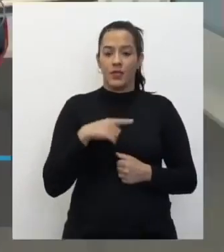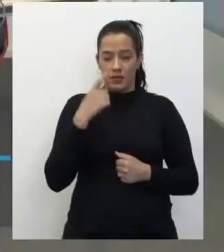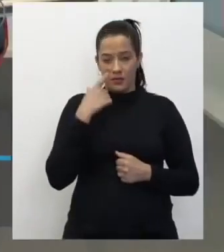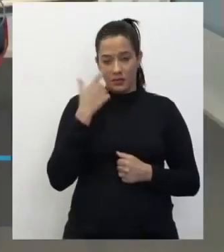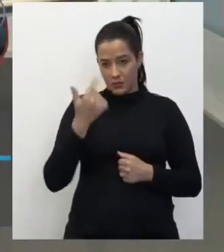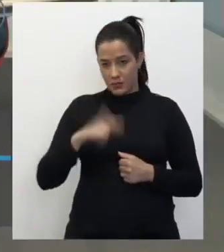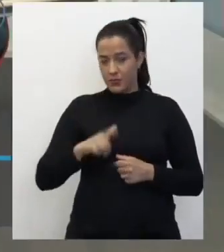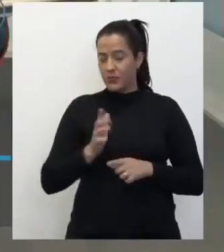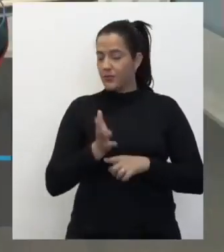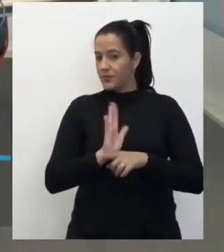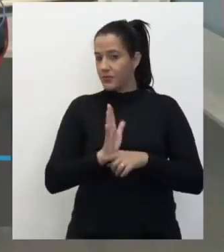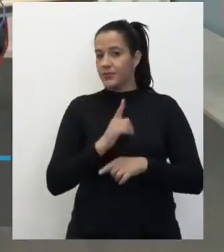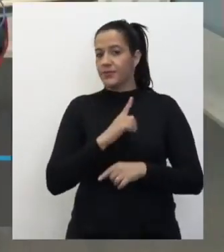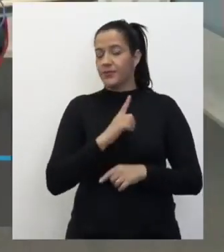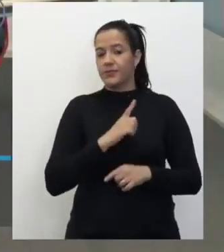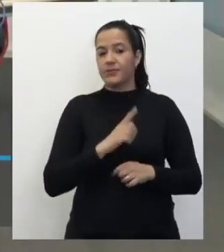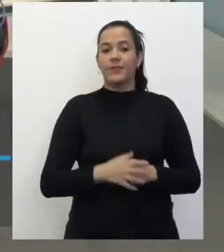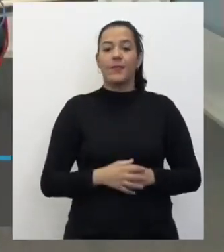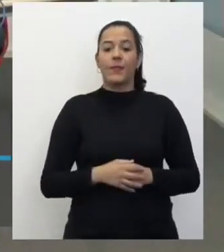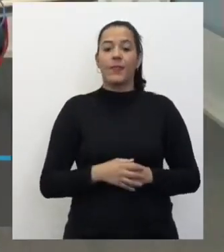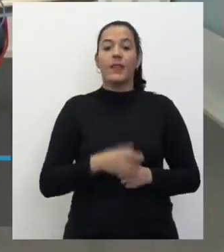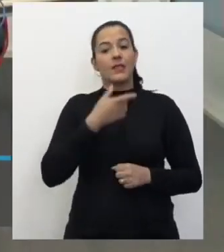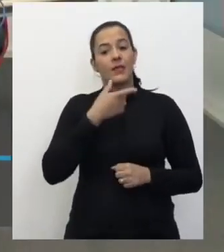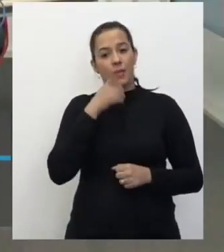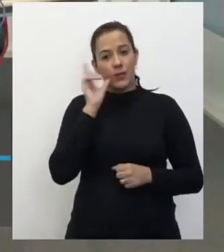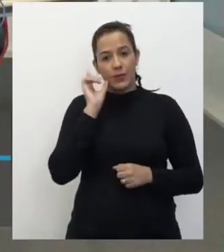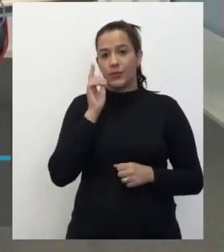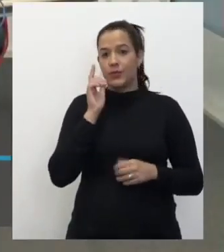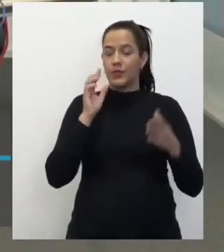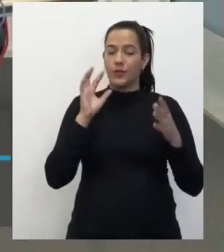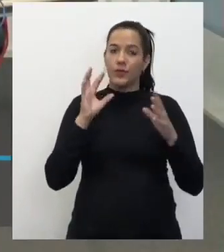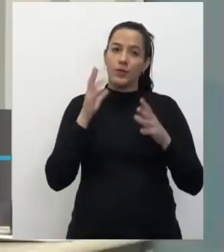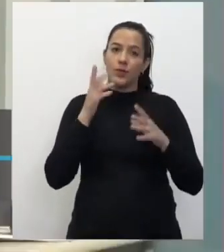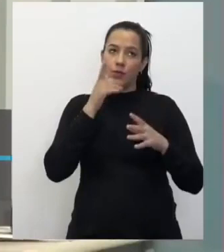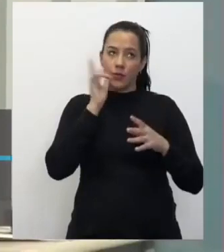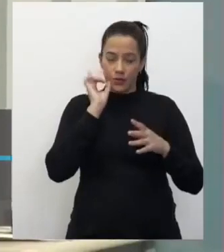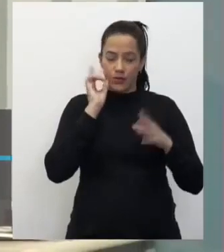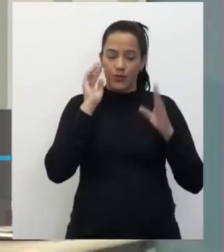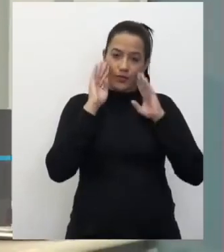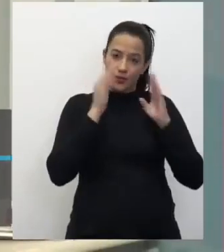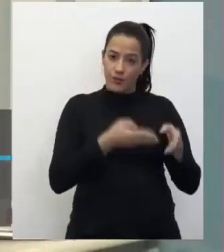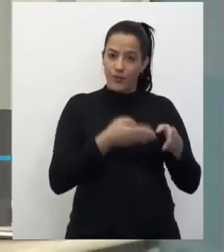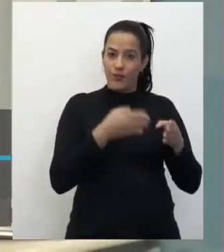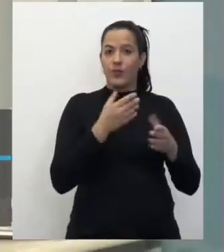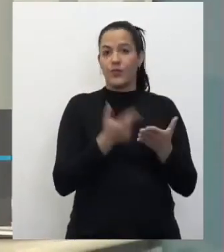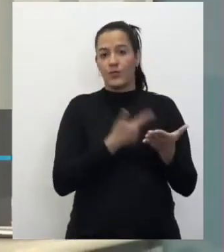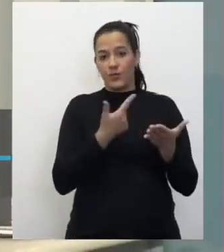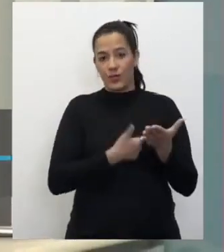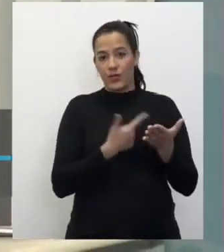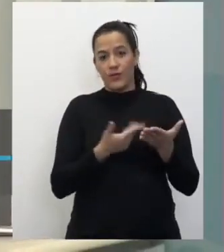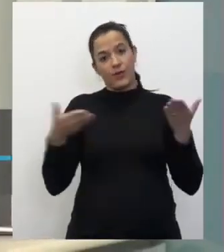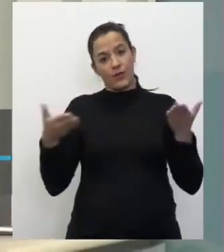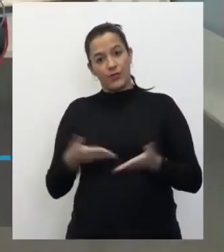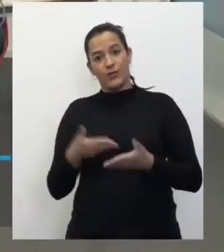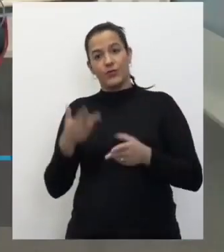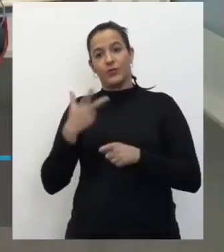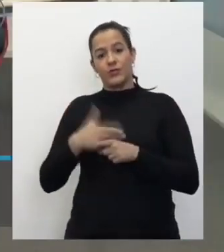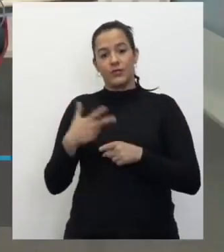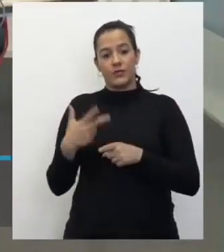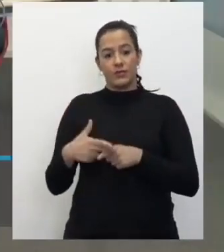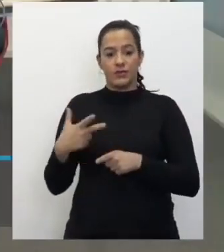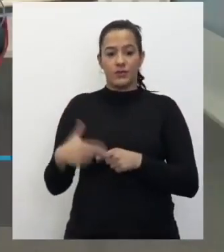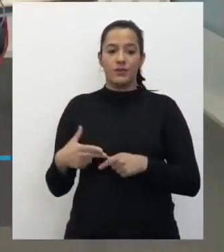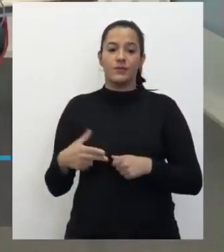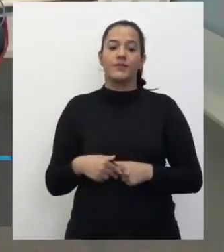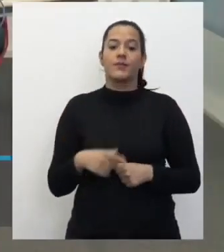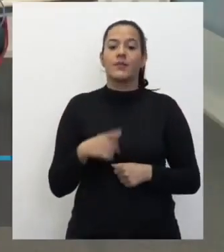Boa, Dani, olha. Ontem a gente focou muito em livros, agora a gente tá focando em séries. Bom Sucesso. Pra vocês assistirem. E Bom Sucesso, eles falaram muito